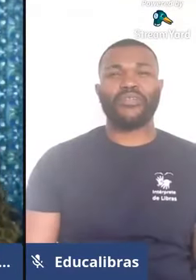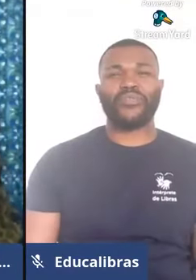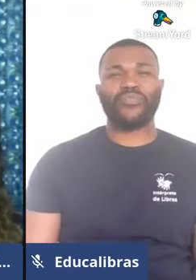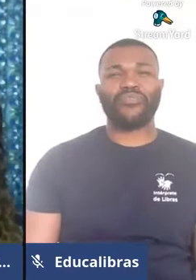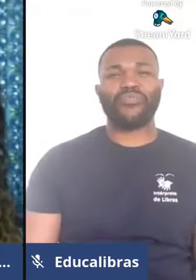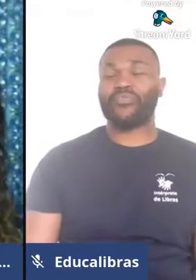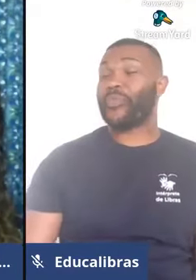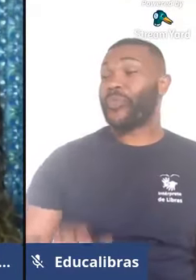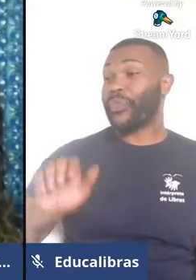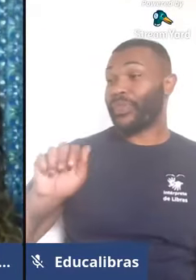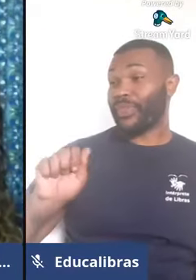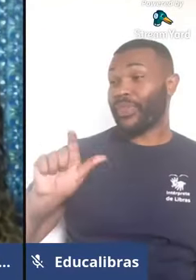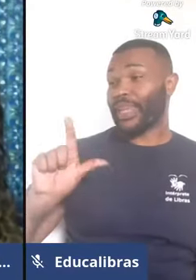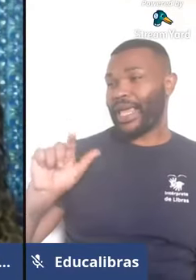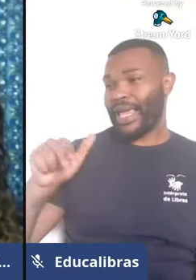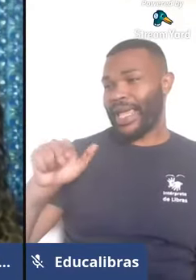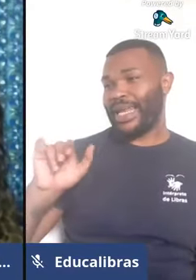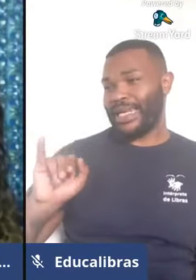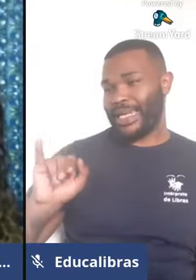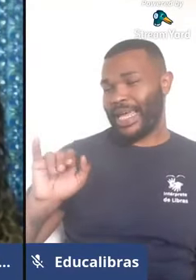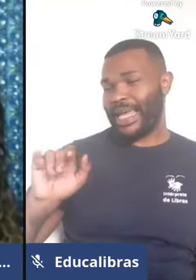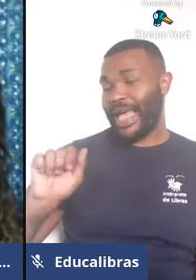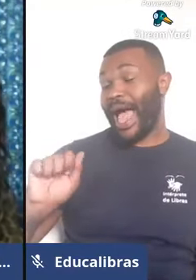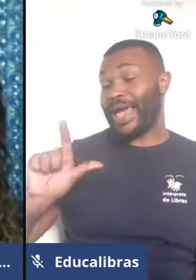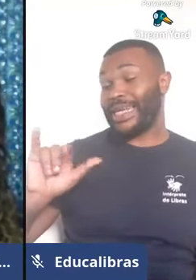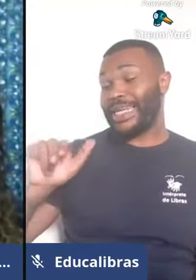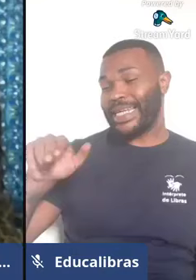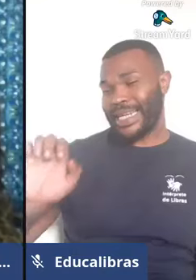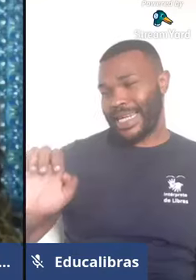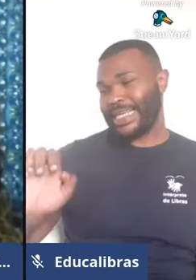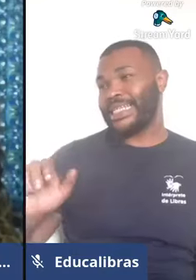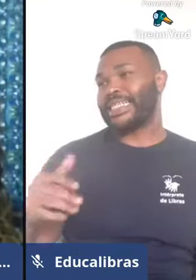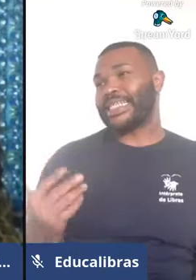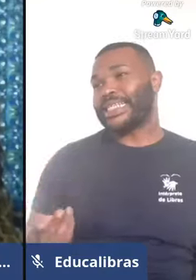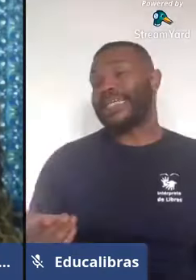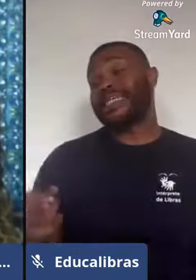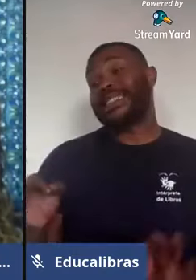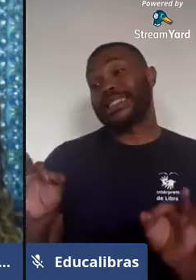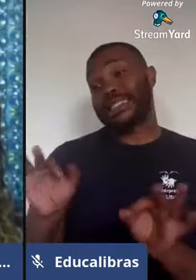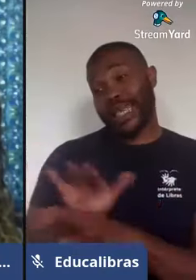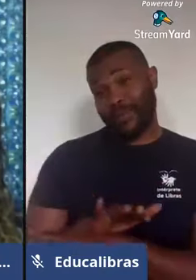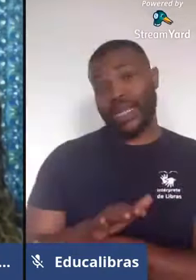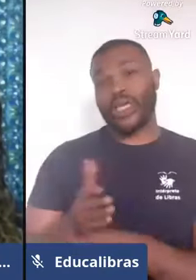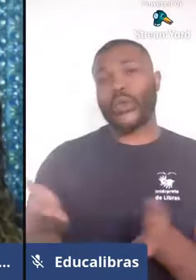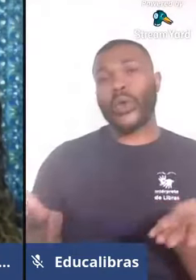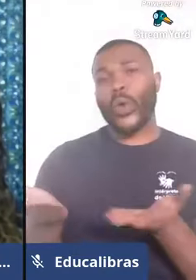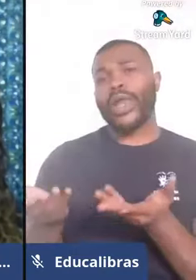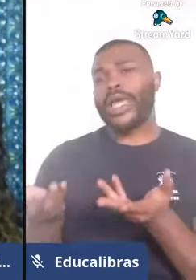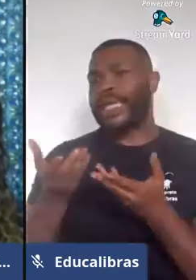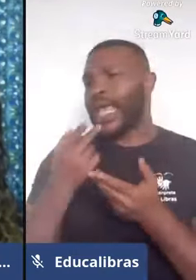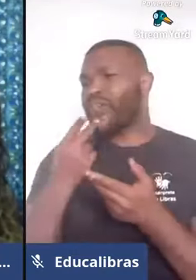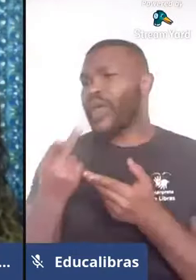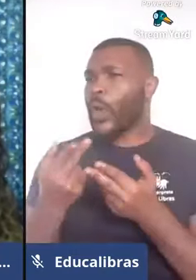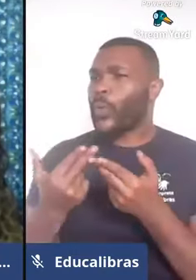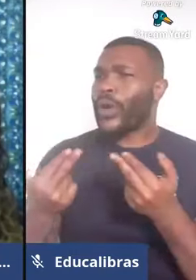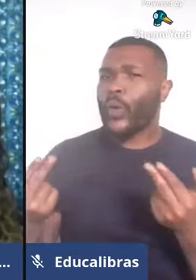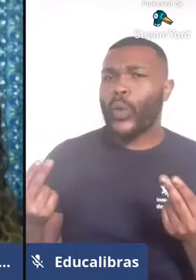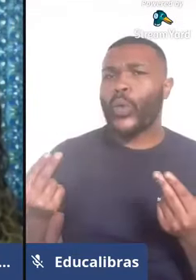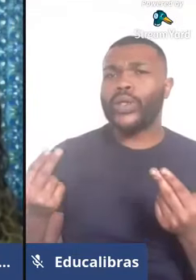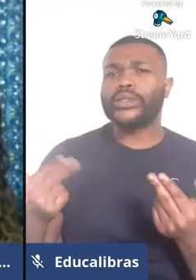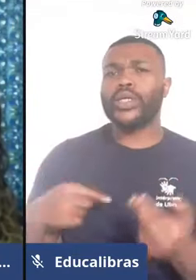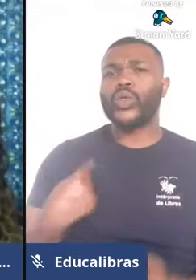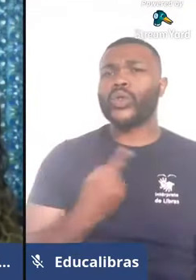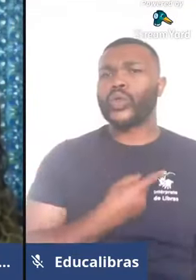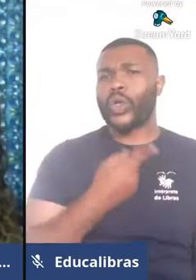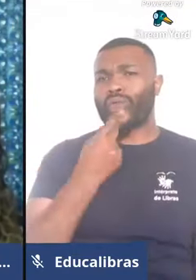Aline, bom, a gente está terminando. Você quer falar alguma coisa? A gente não abordou alguma